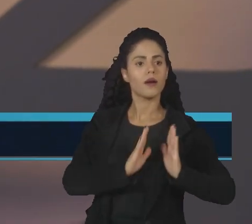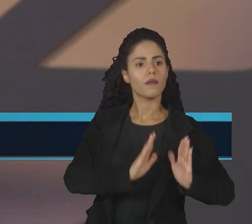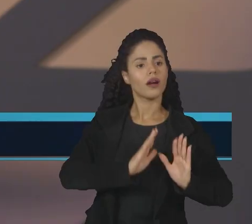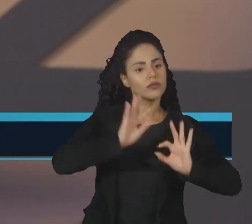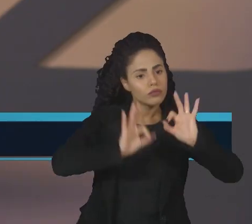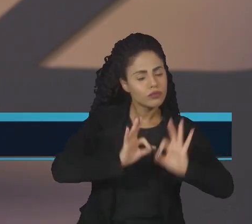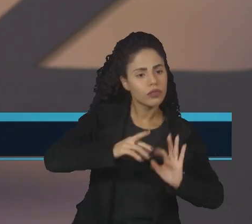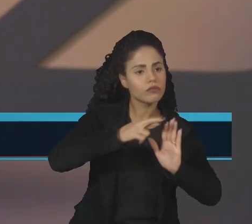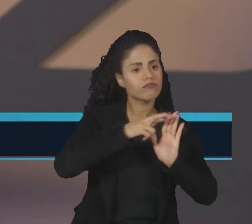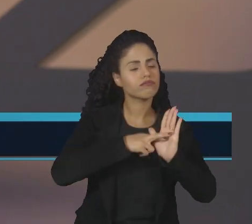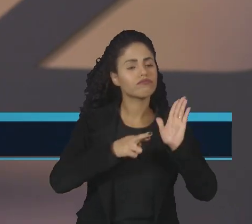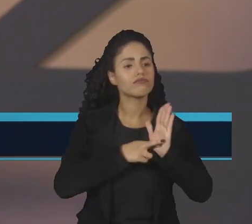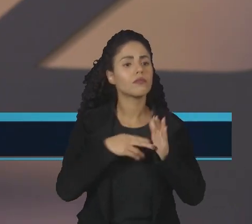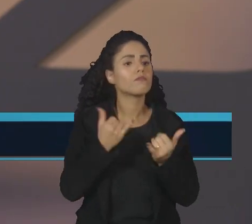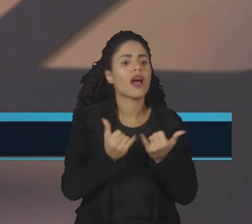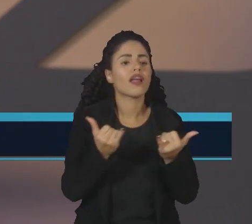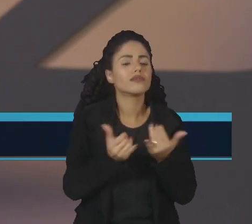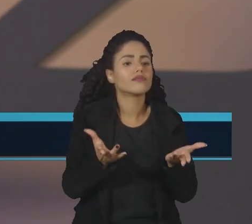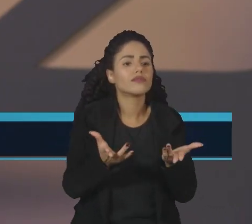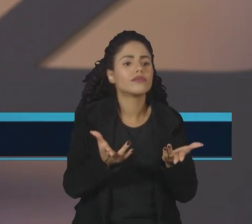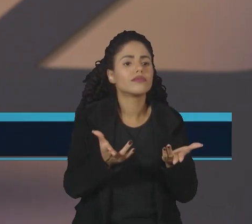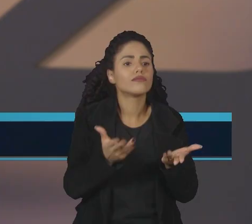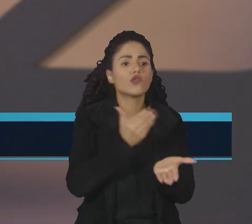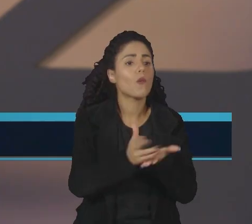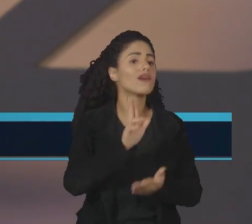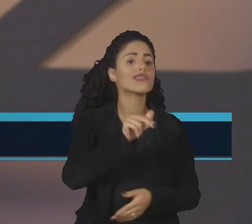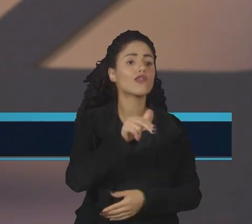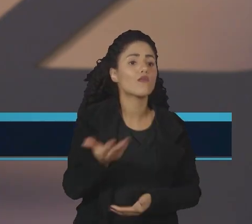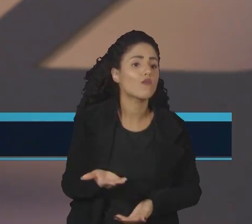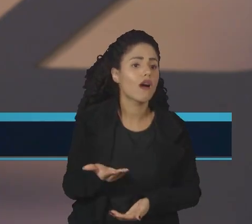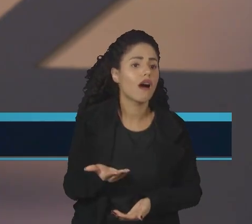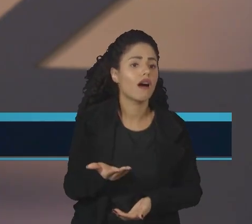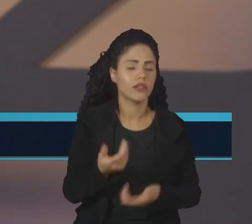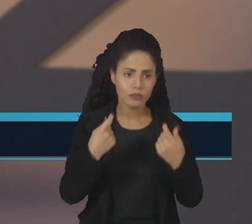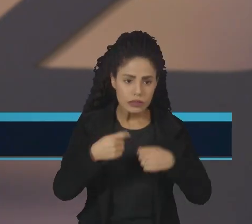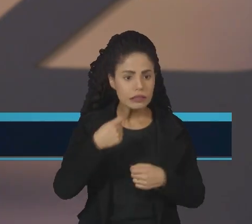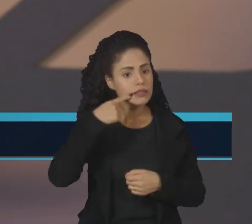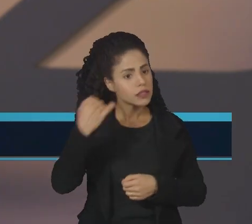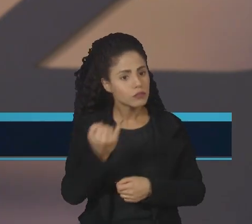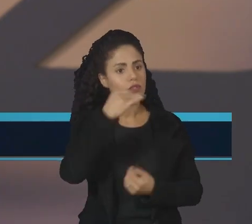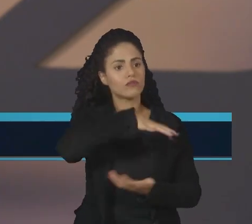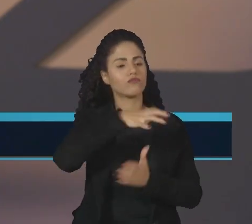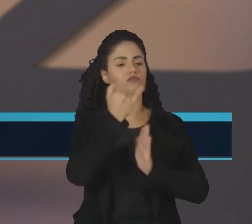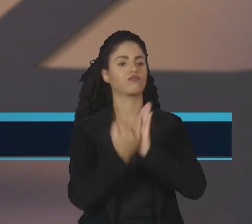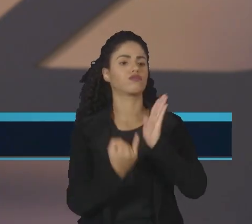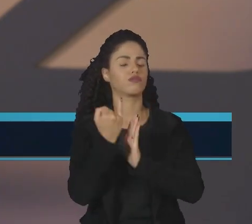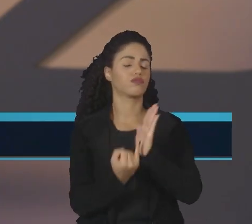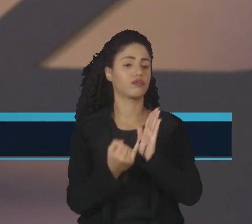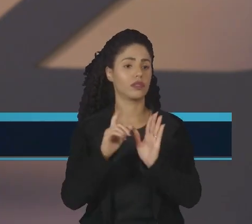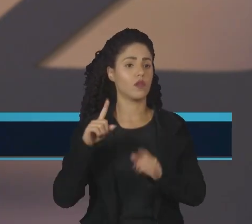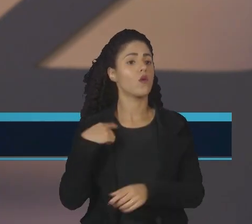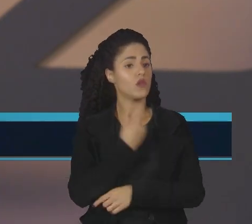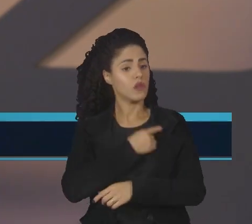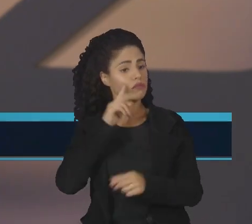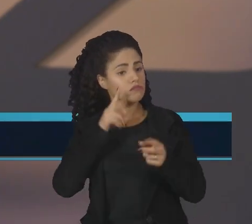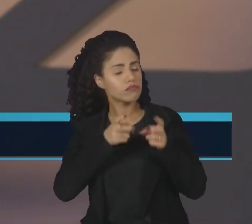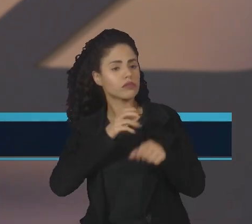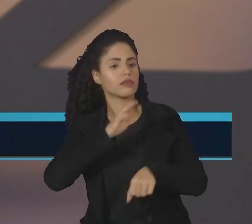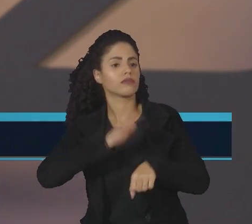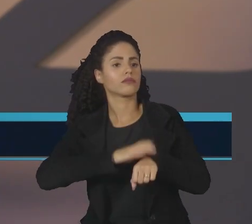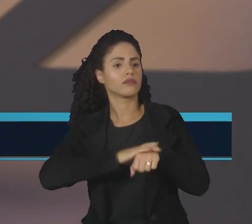não começa o calendário enquanto você não avançar nisso. E a gente sabe o quanto é importante para a economia. Acho que de tudo que tem sido feito, o assunto